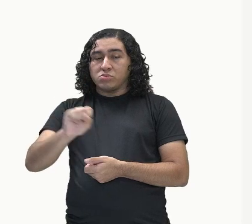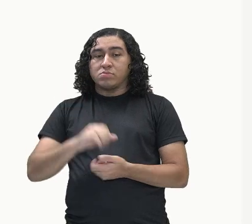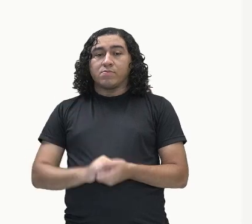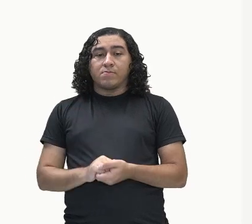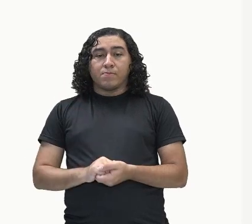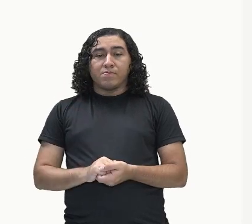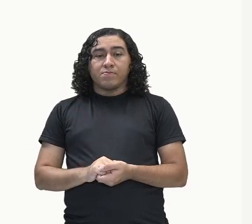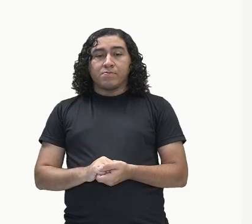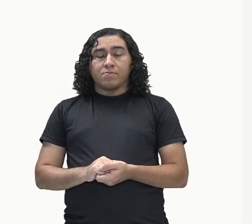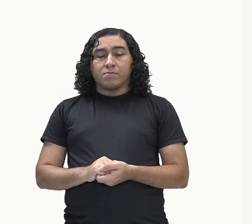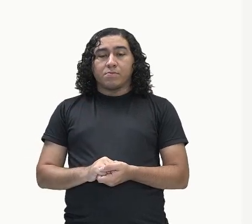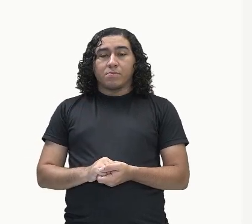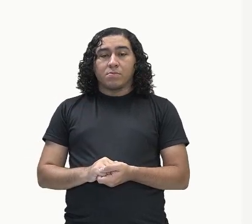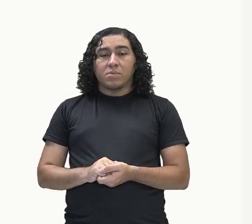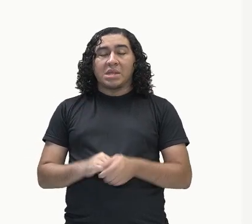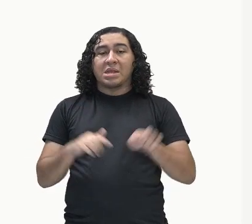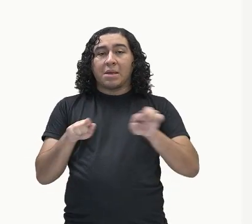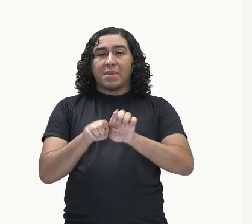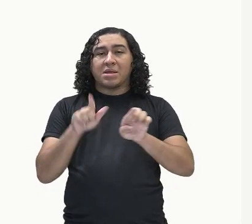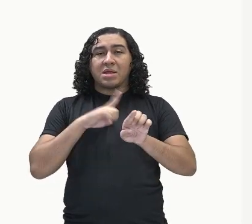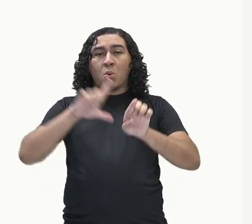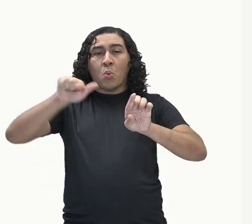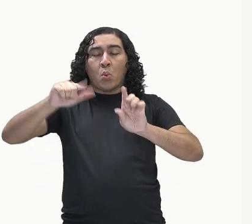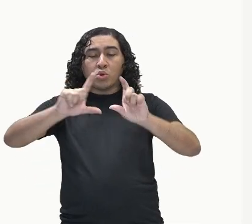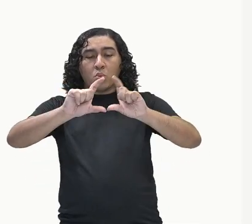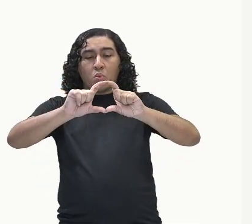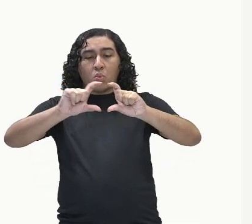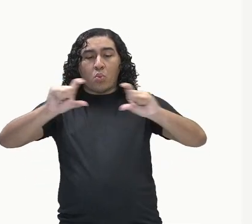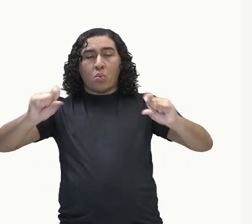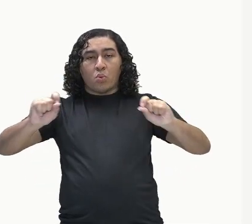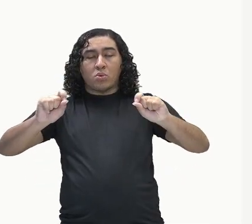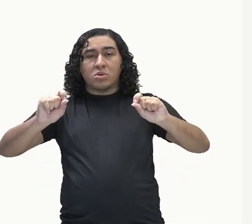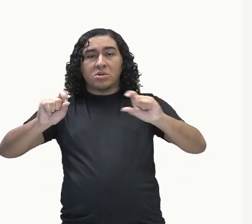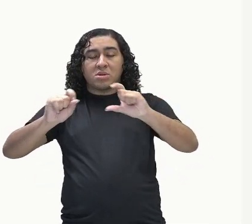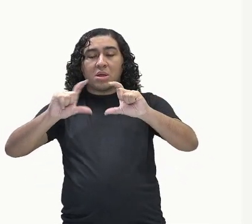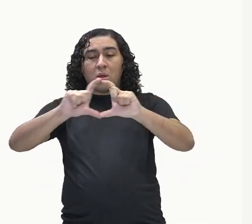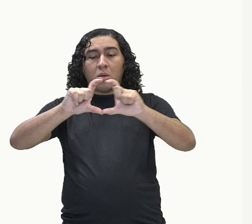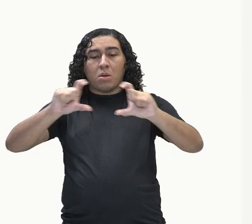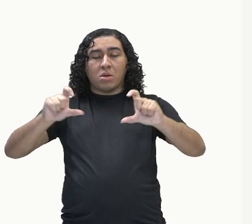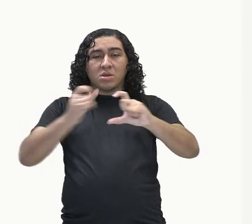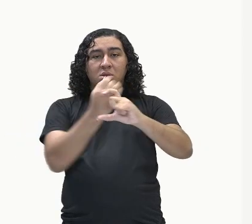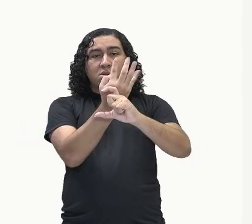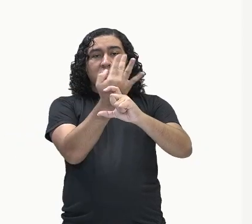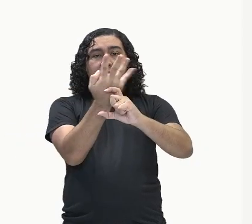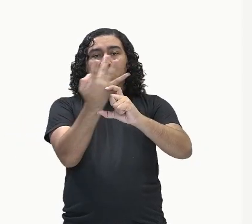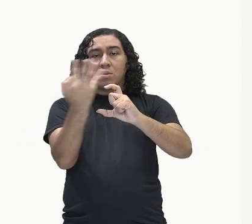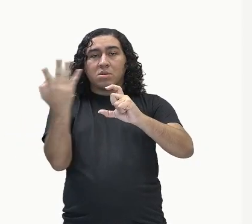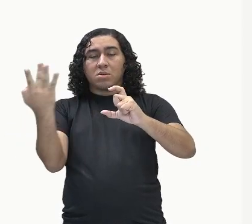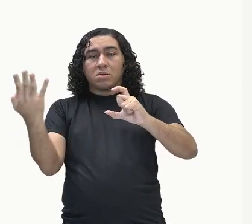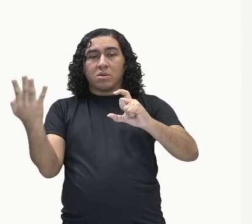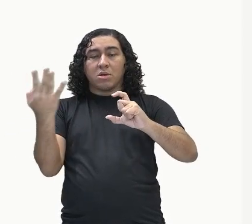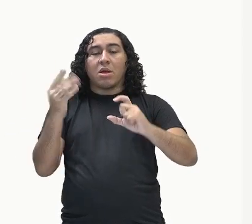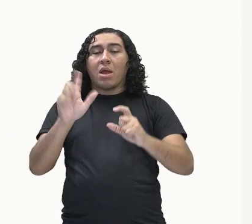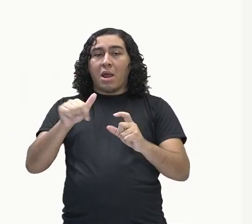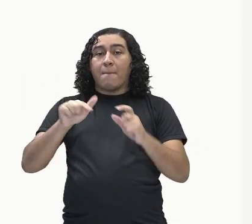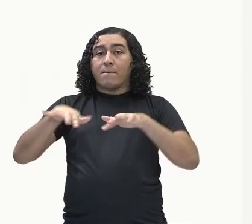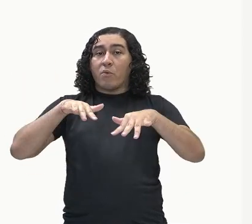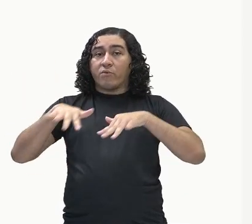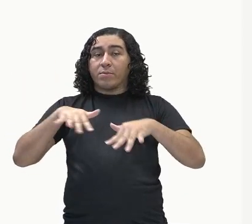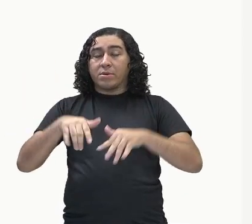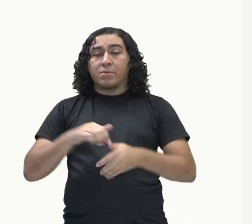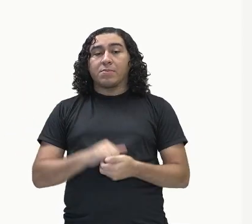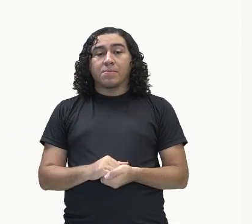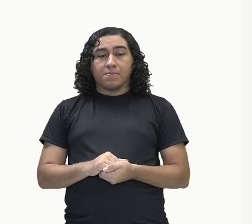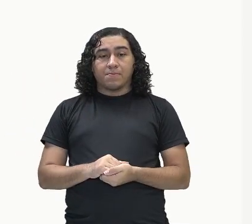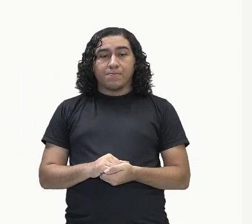que apresentam esses flagelos que auxiliam no processo de locomoção dessas bactérias